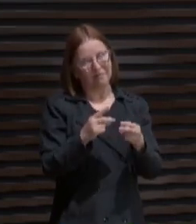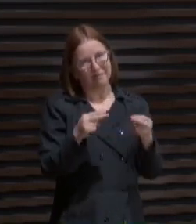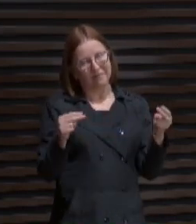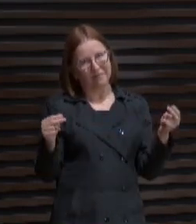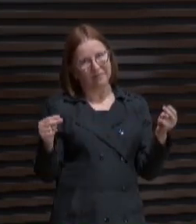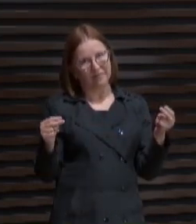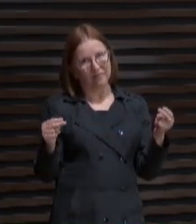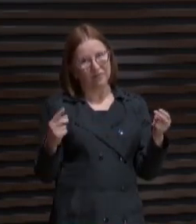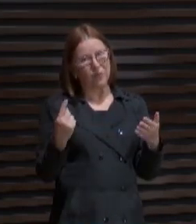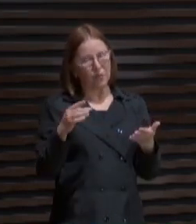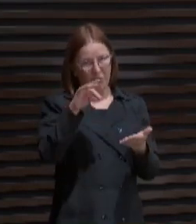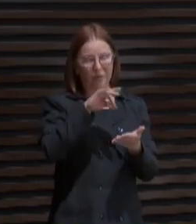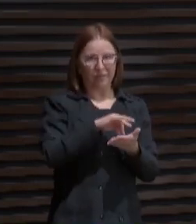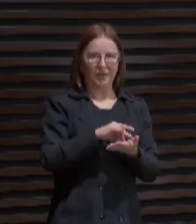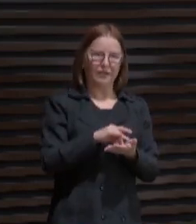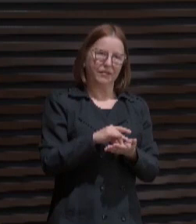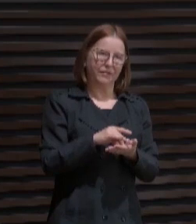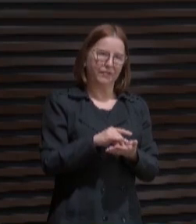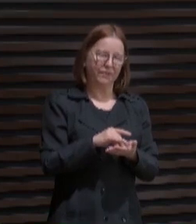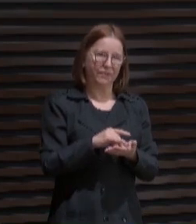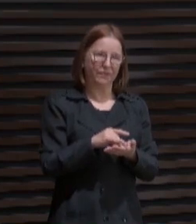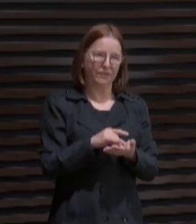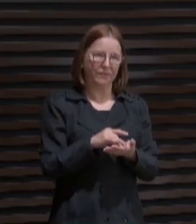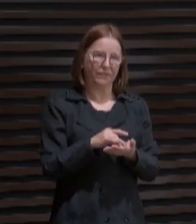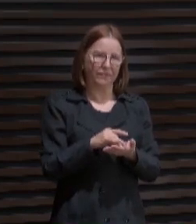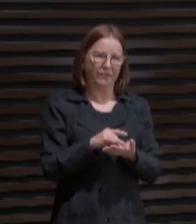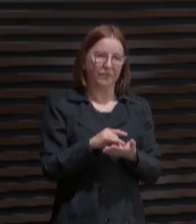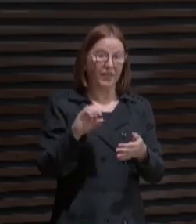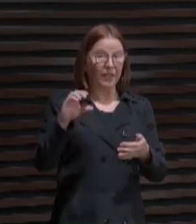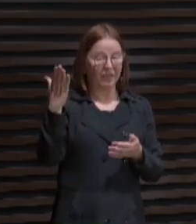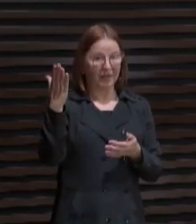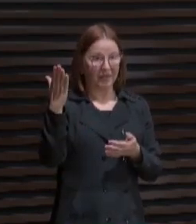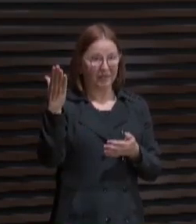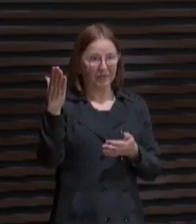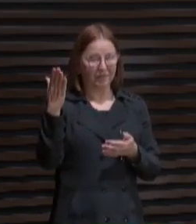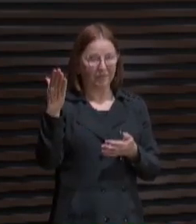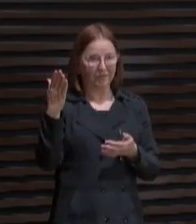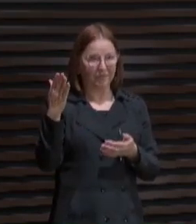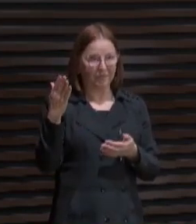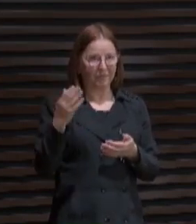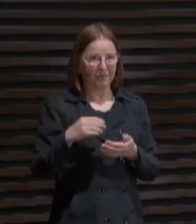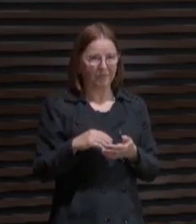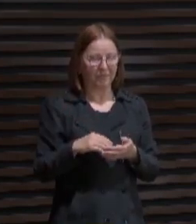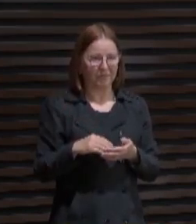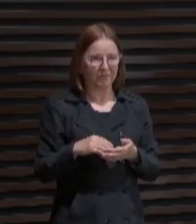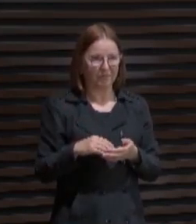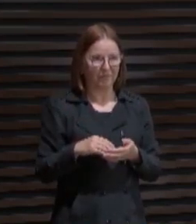um fato que repercute de semelhante modo nesses